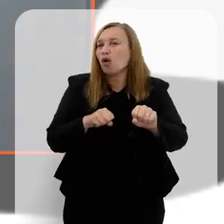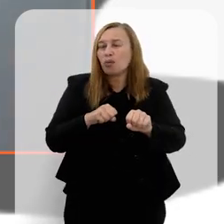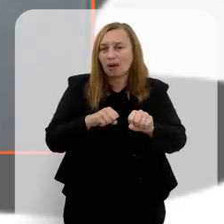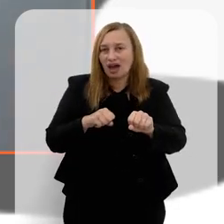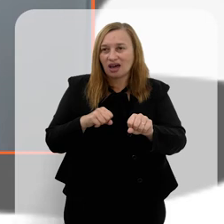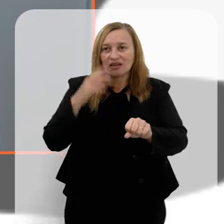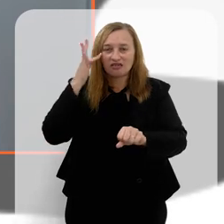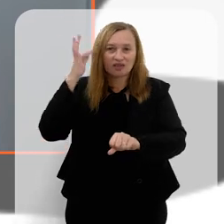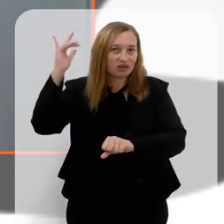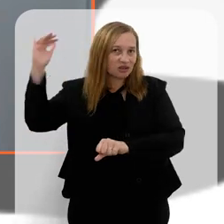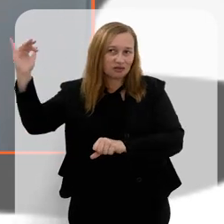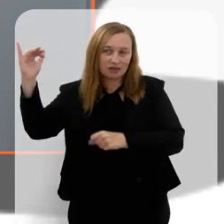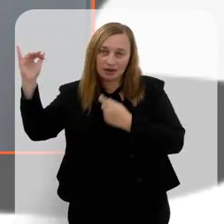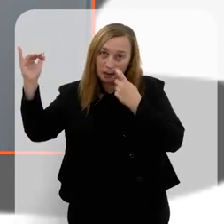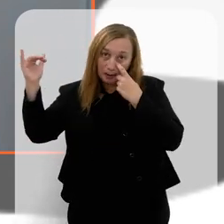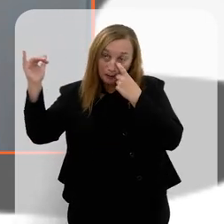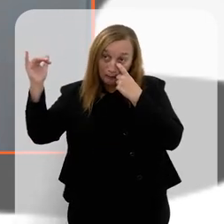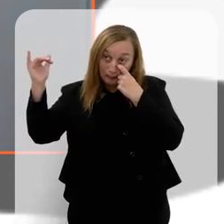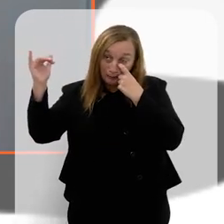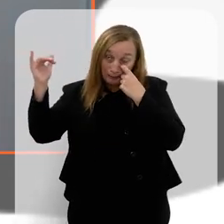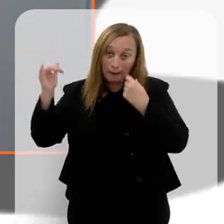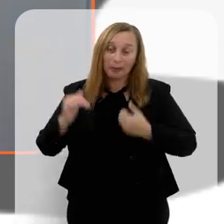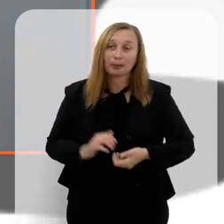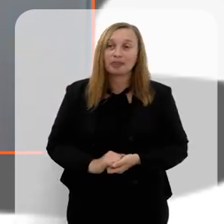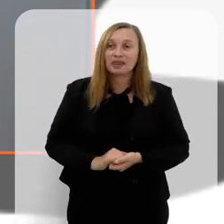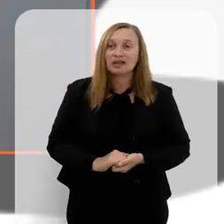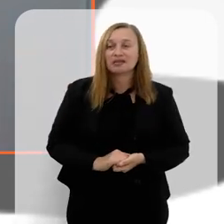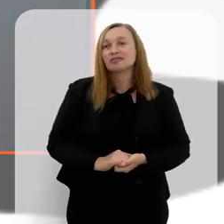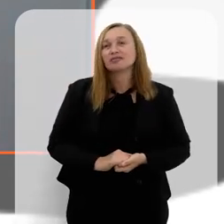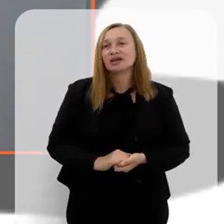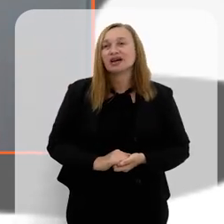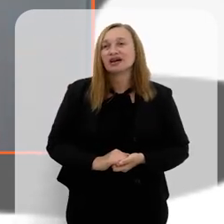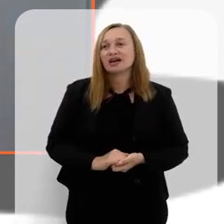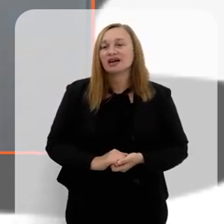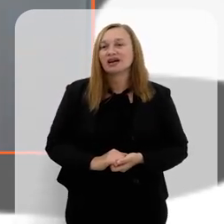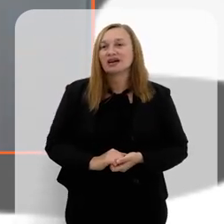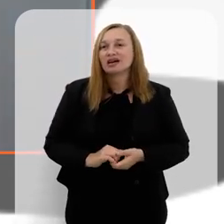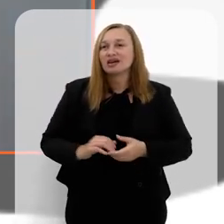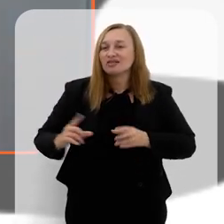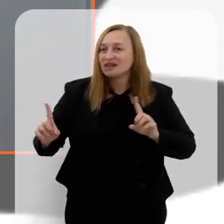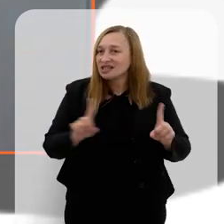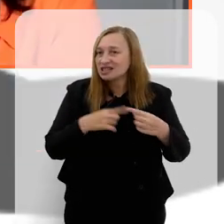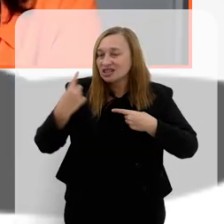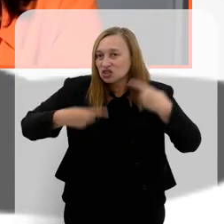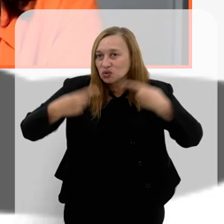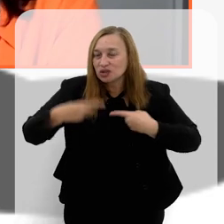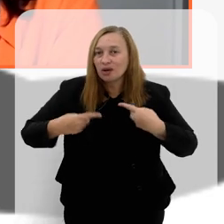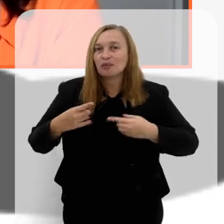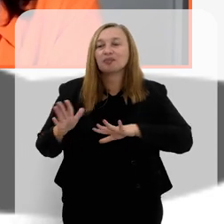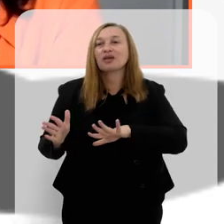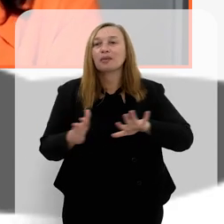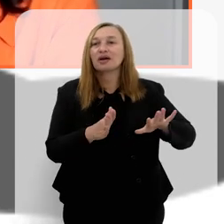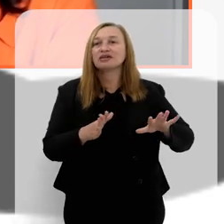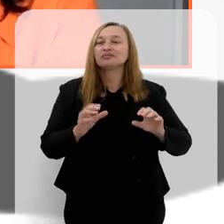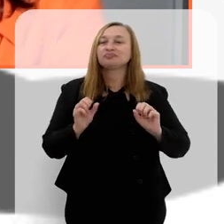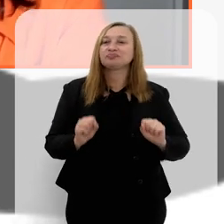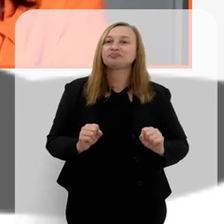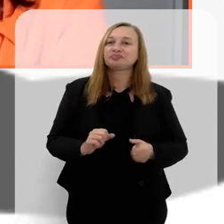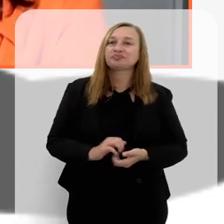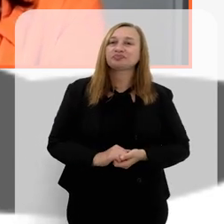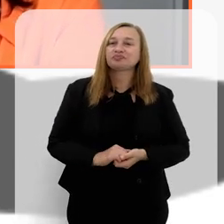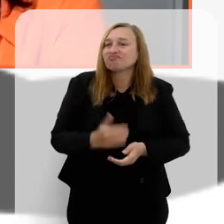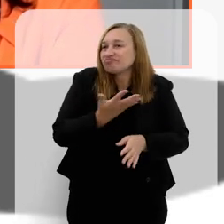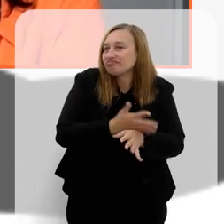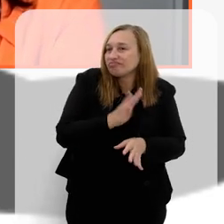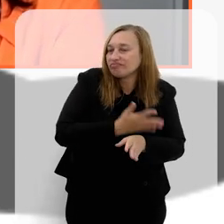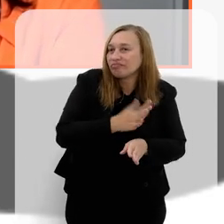você não precisa ser um grande filósofo para fazer essa costura, Mas né? isso pode ser